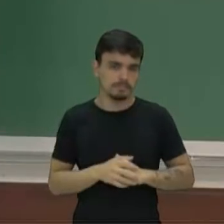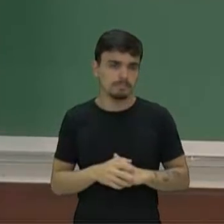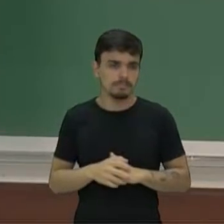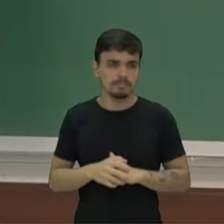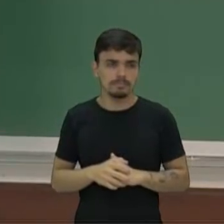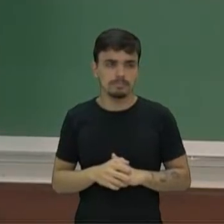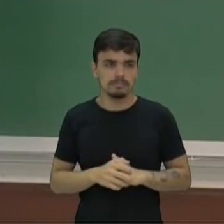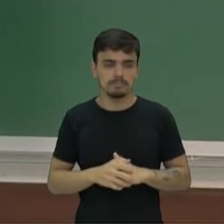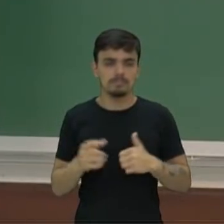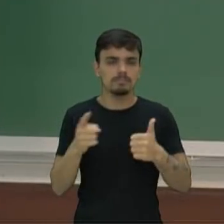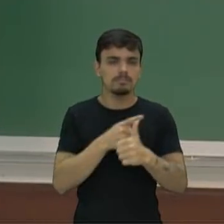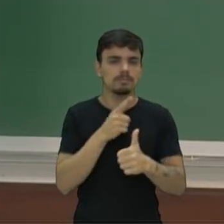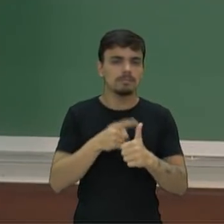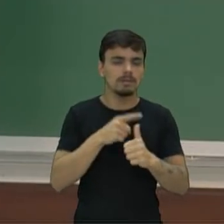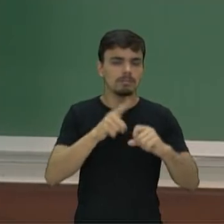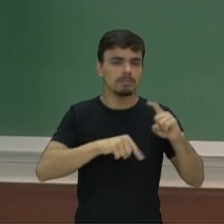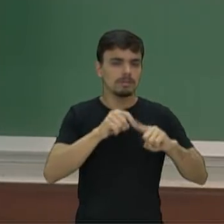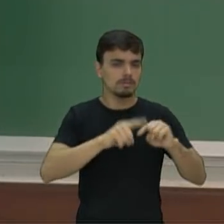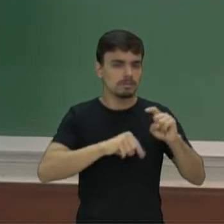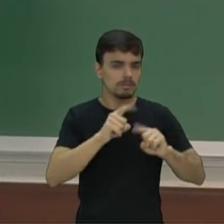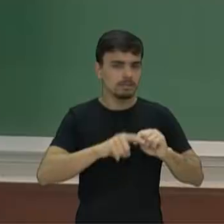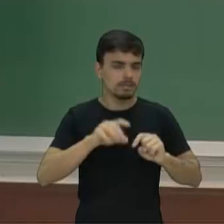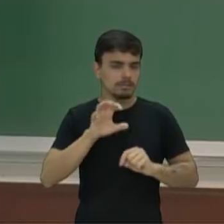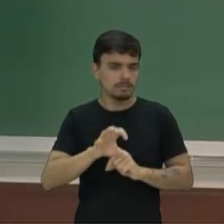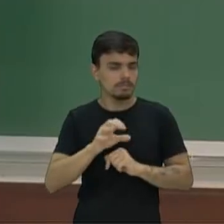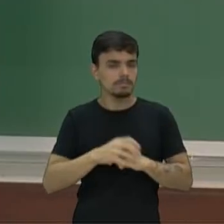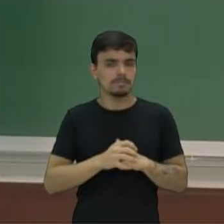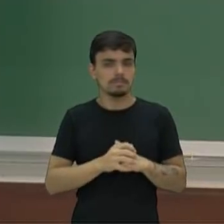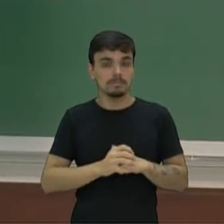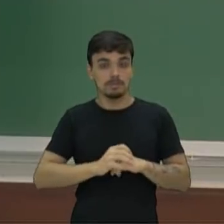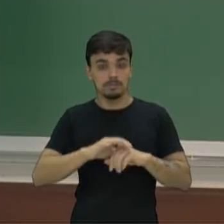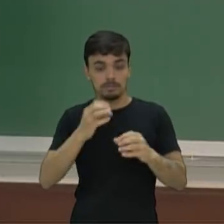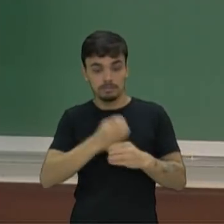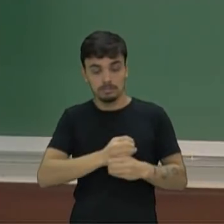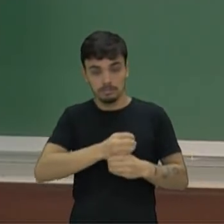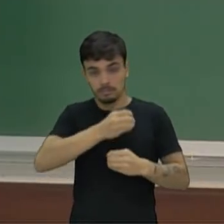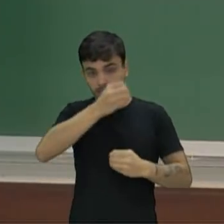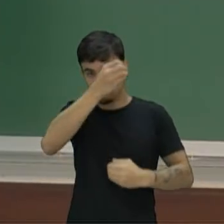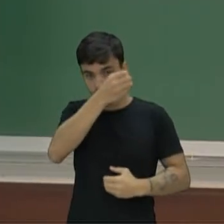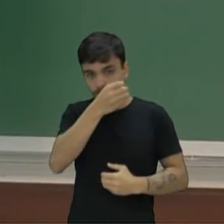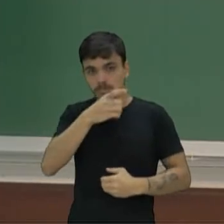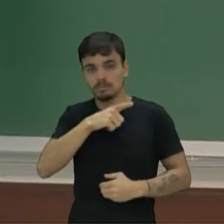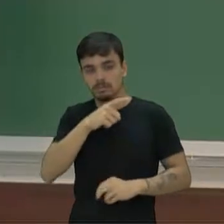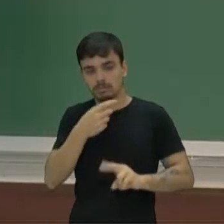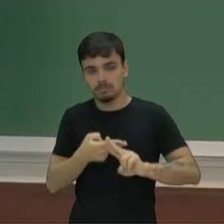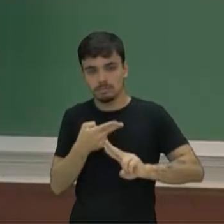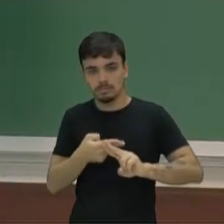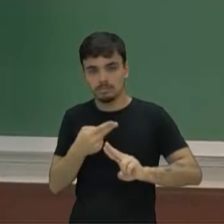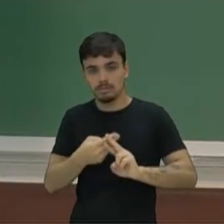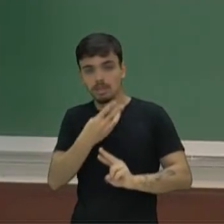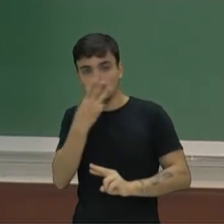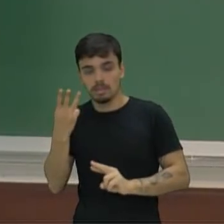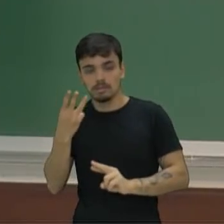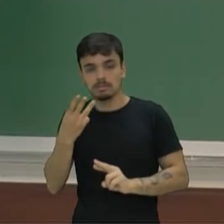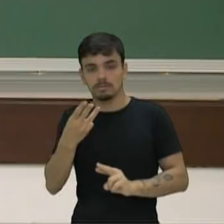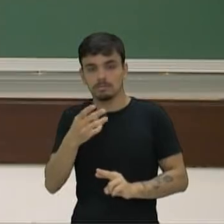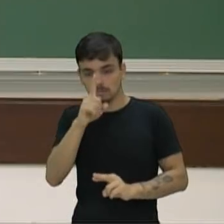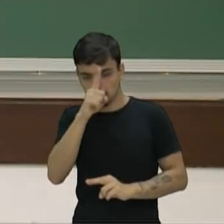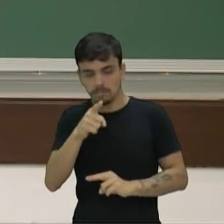primeiros materiais eram esses. E nessas colunas, nós utilizamos 3 ordens para